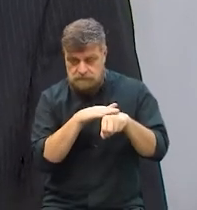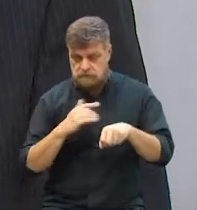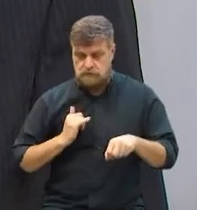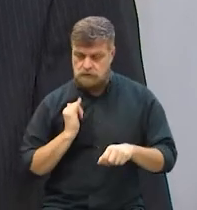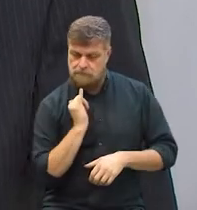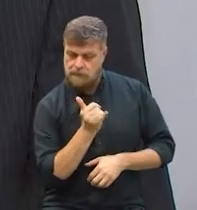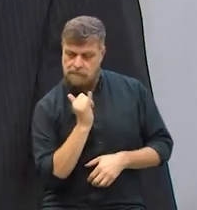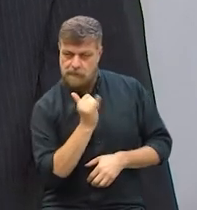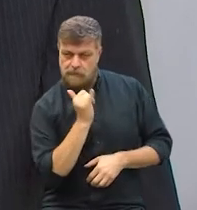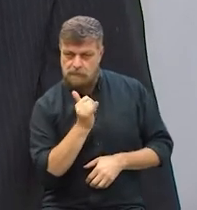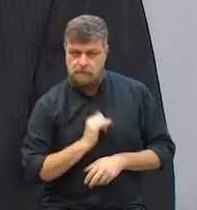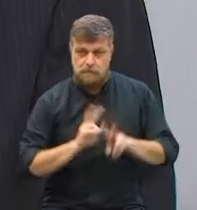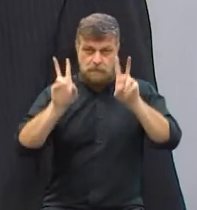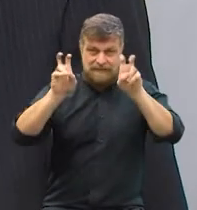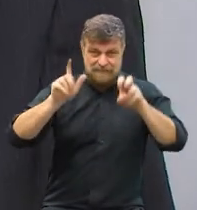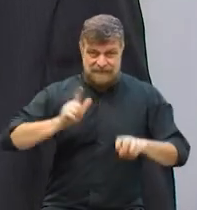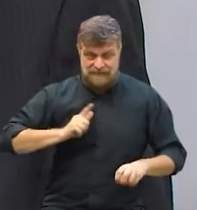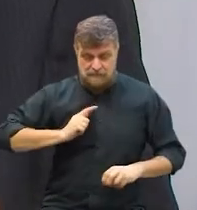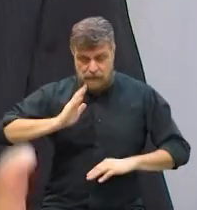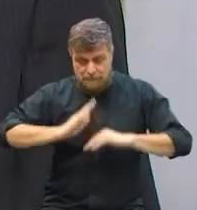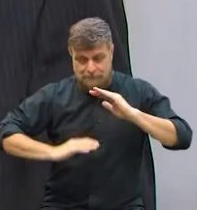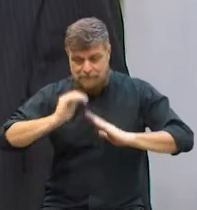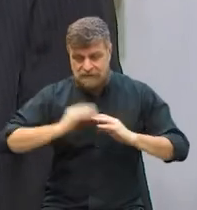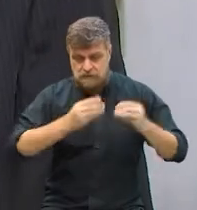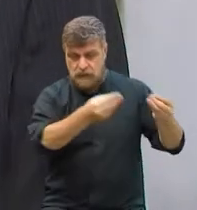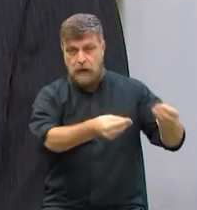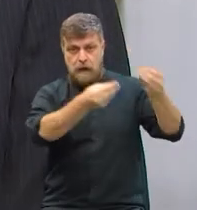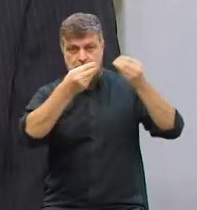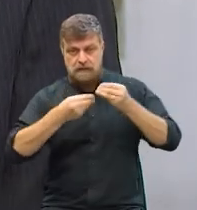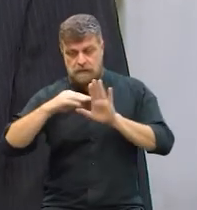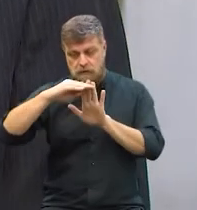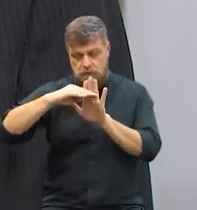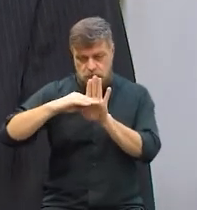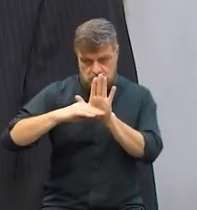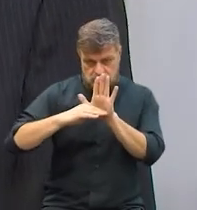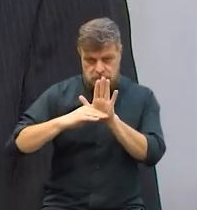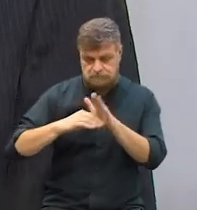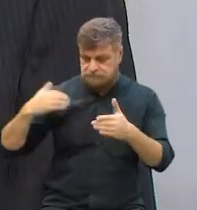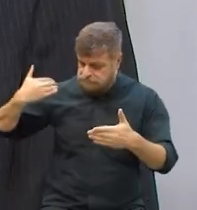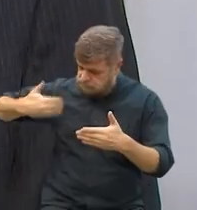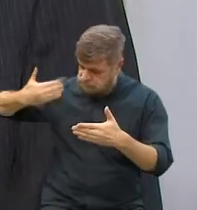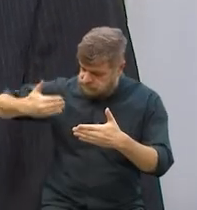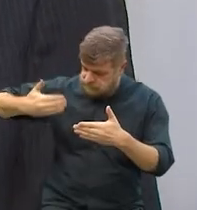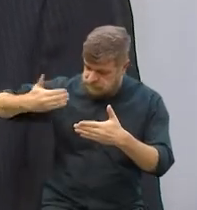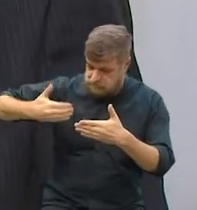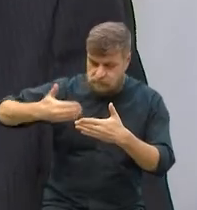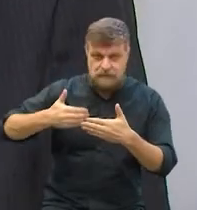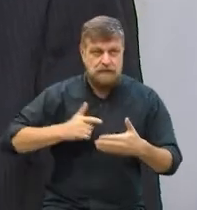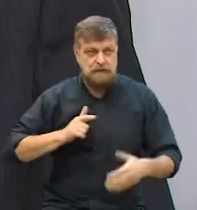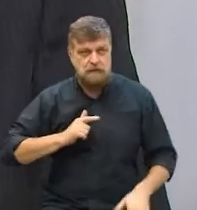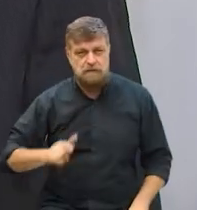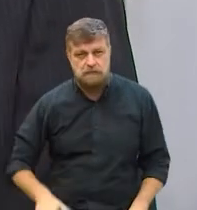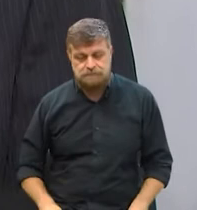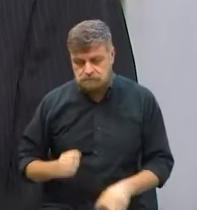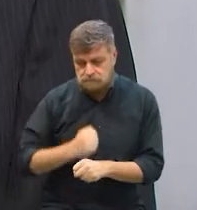e a gente conversou nesse sentido de o executivo desenvolver esse programa, né? E de lá para cá, devido à correria